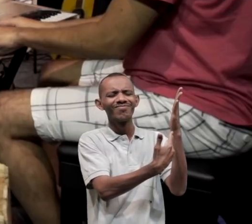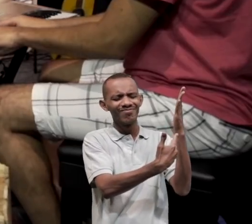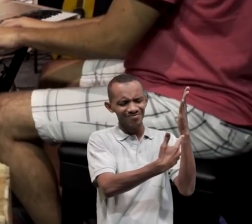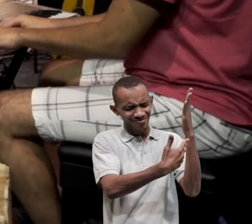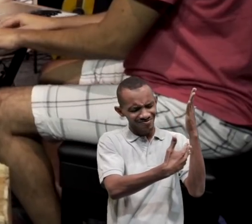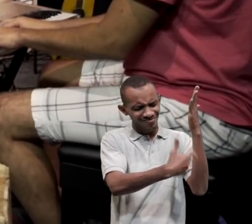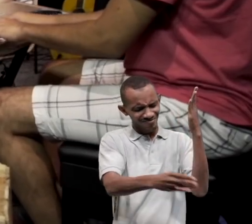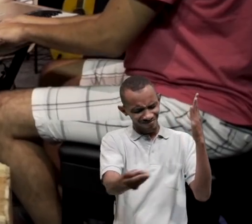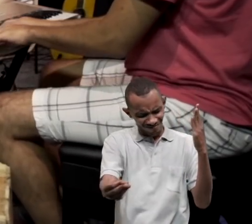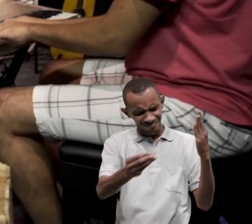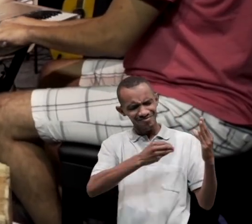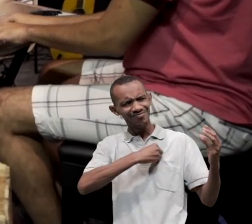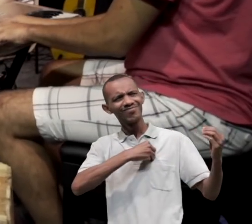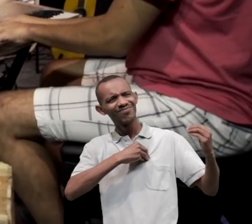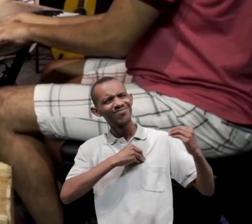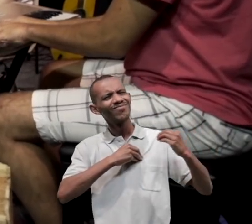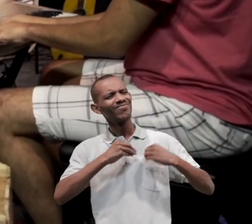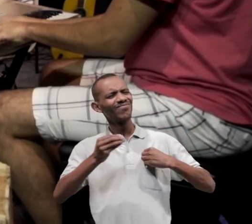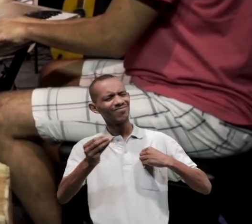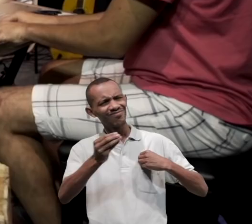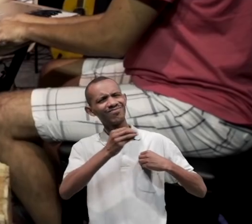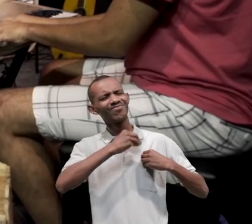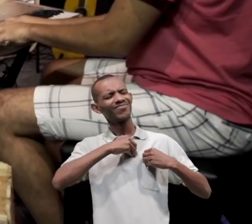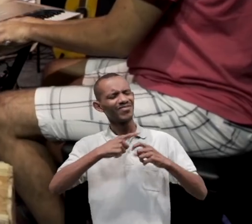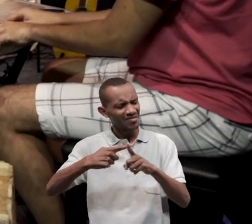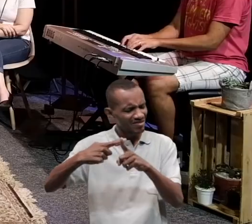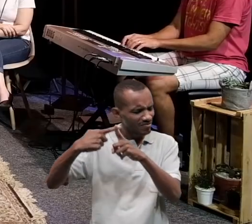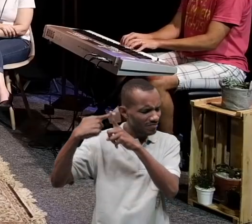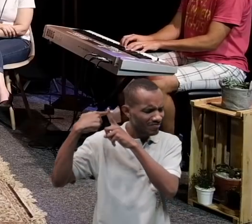o peso do pecado ele